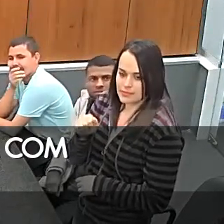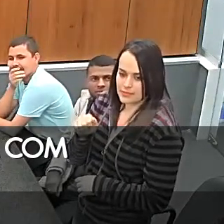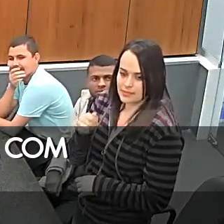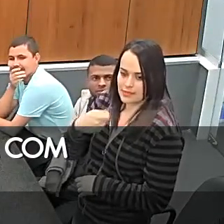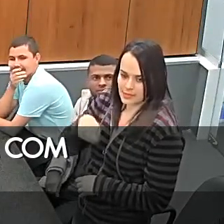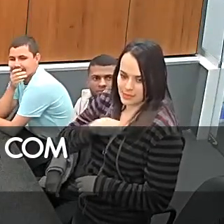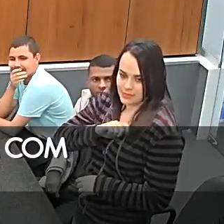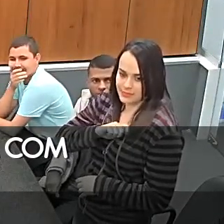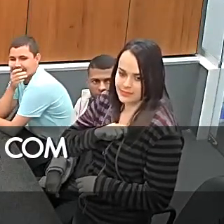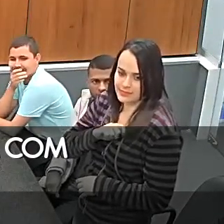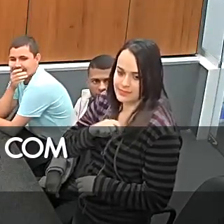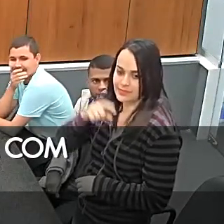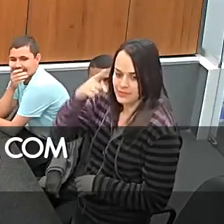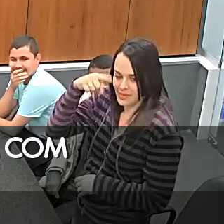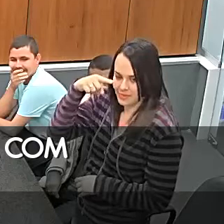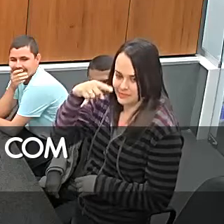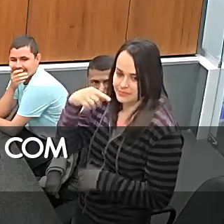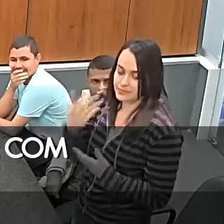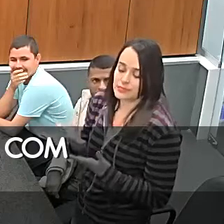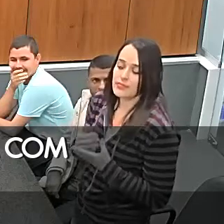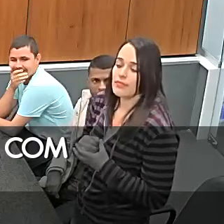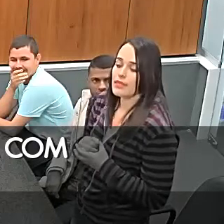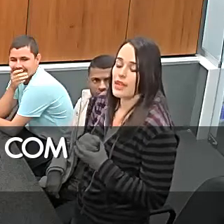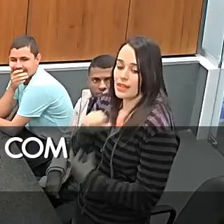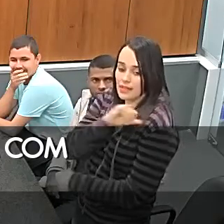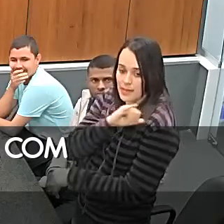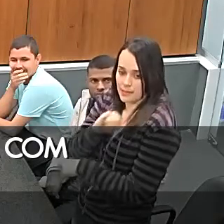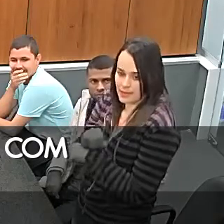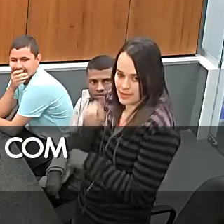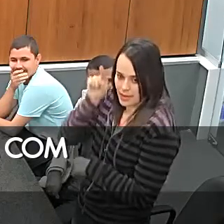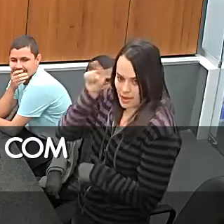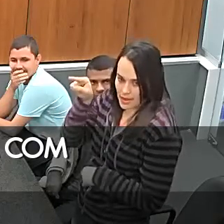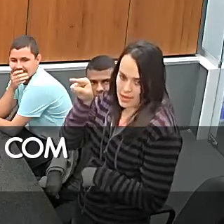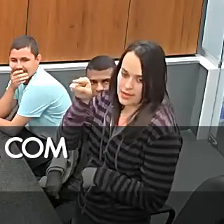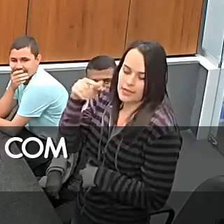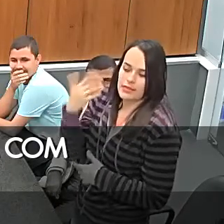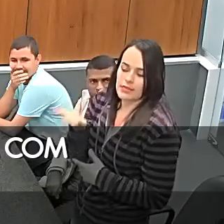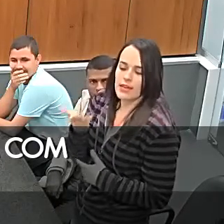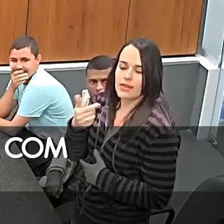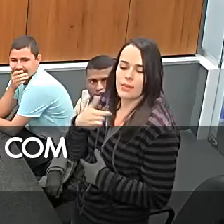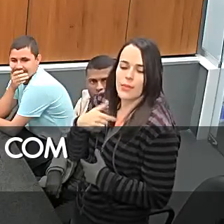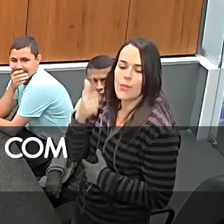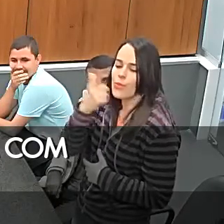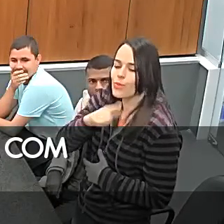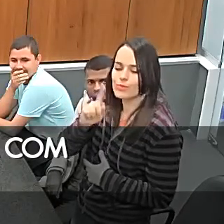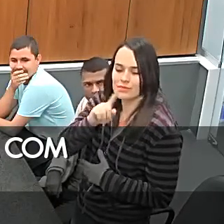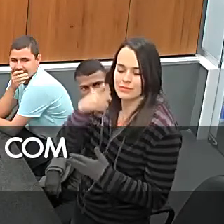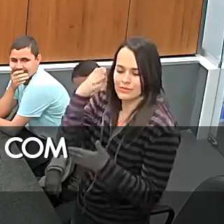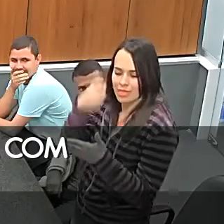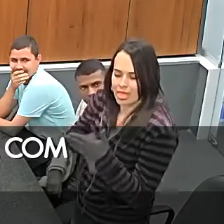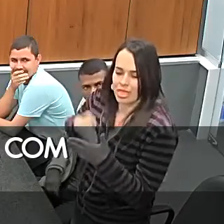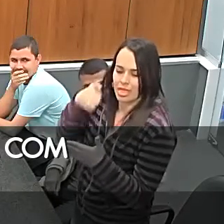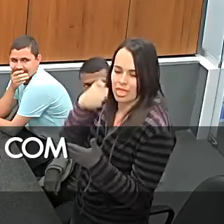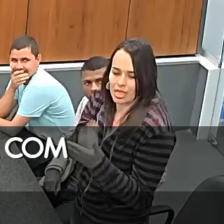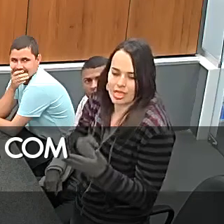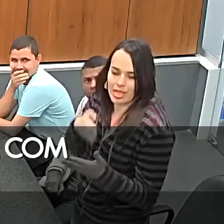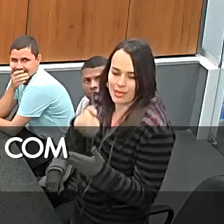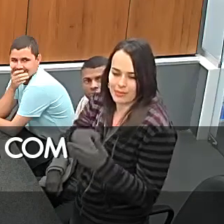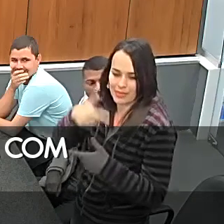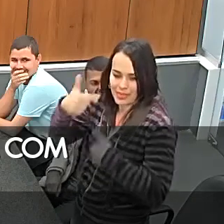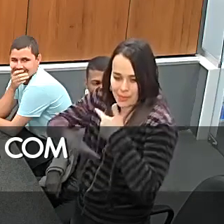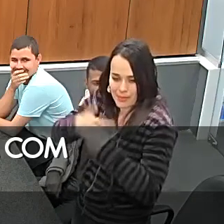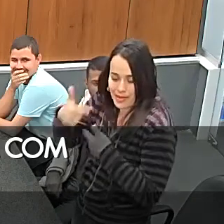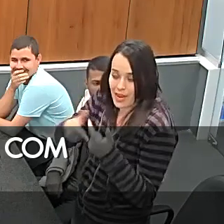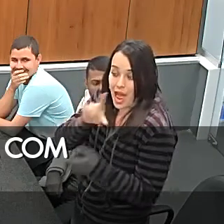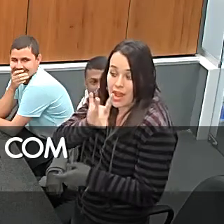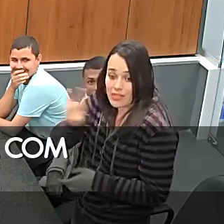O meu nome é Ana Paula e o meu sinal é este. Também sou de Itabira e